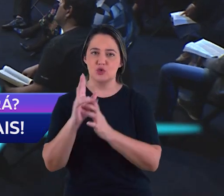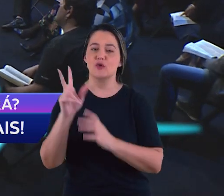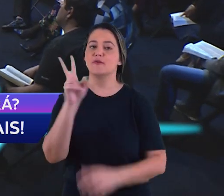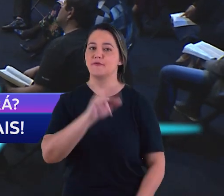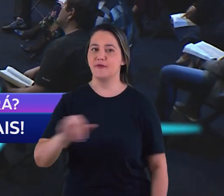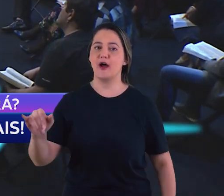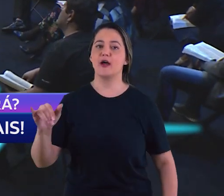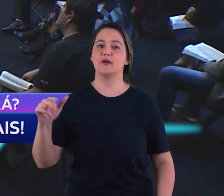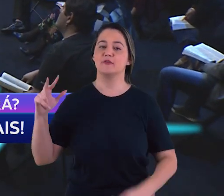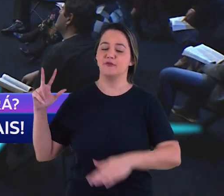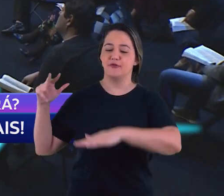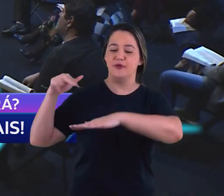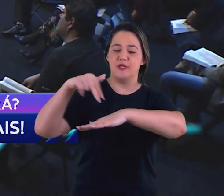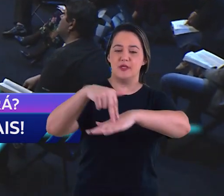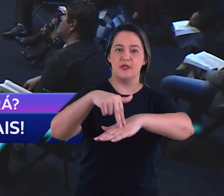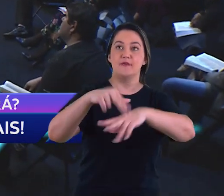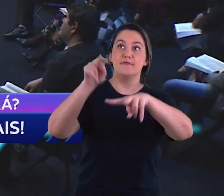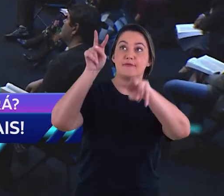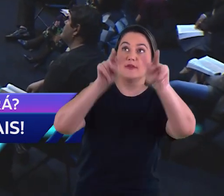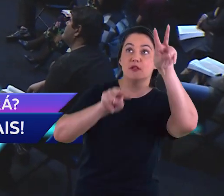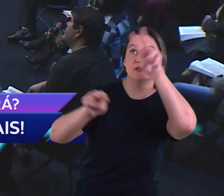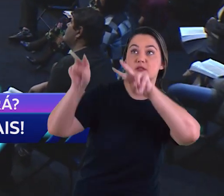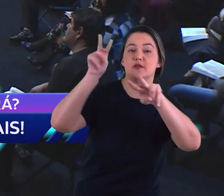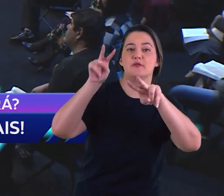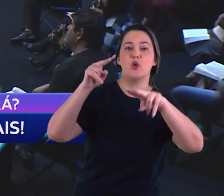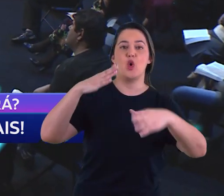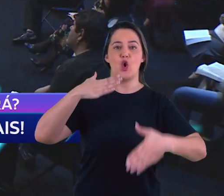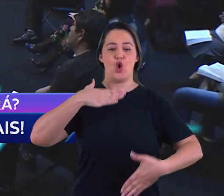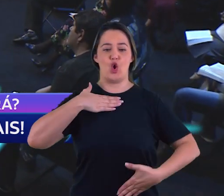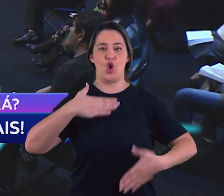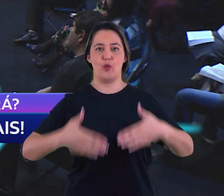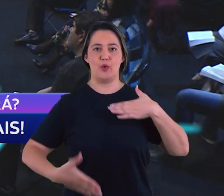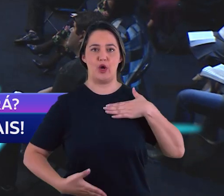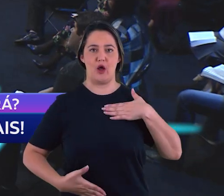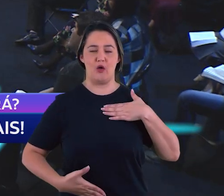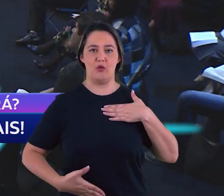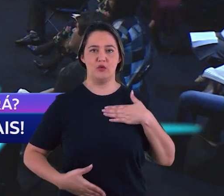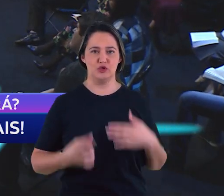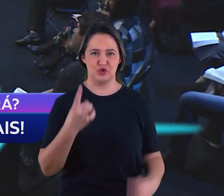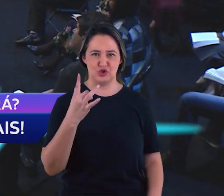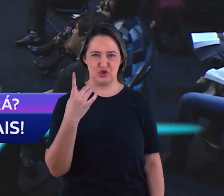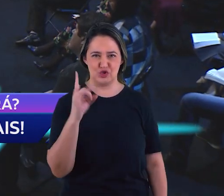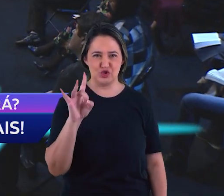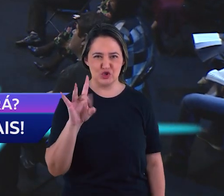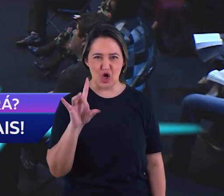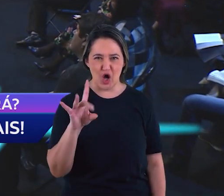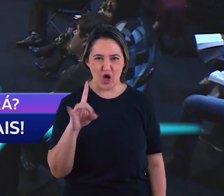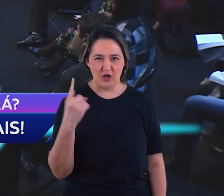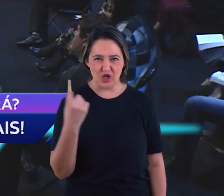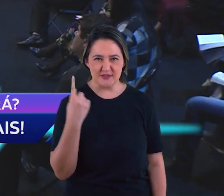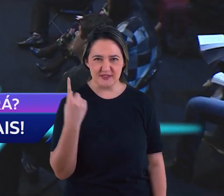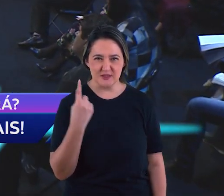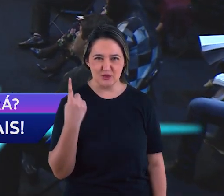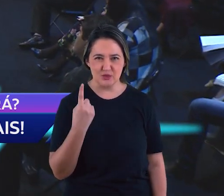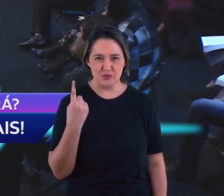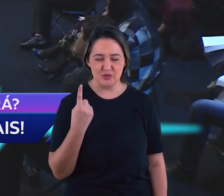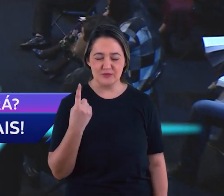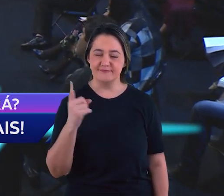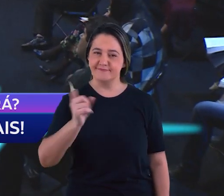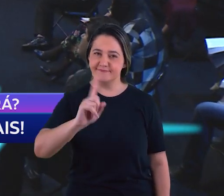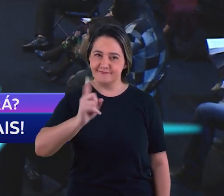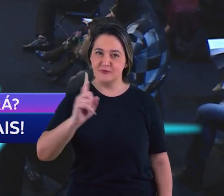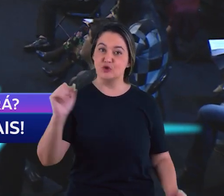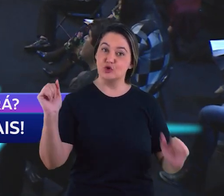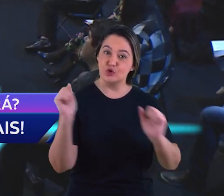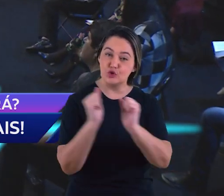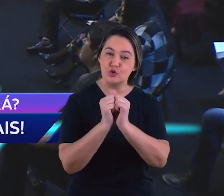de maneira visível, corporal e sozinho? Não vem sozinho não. Ele